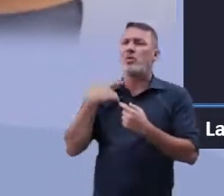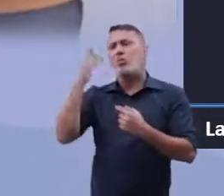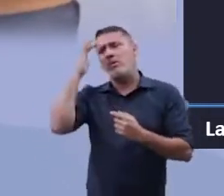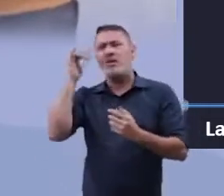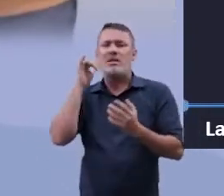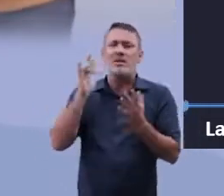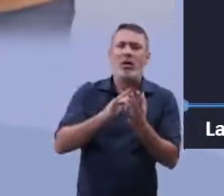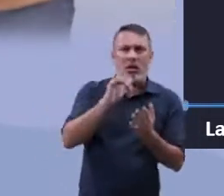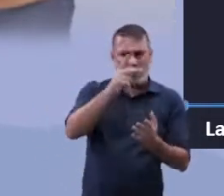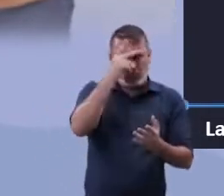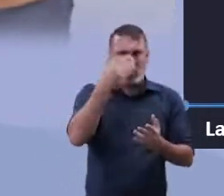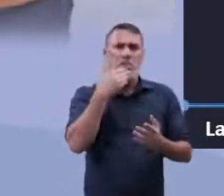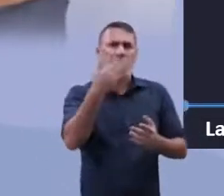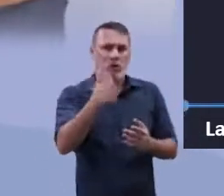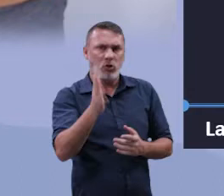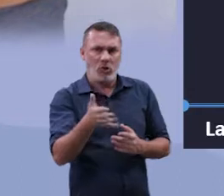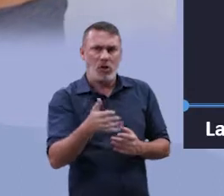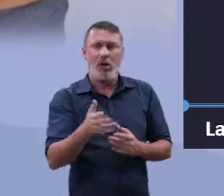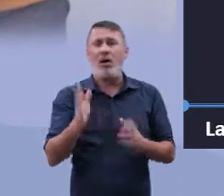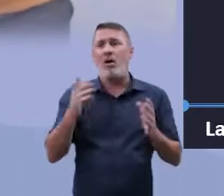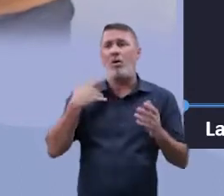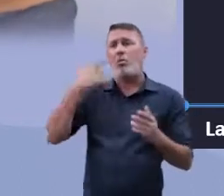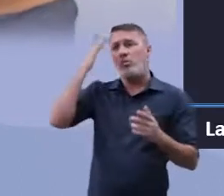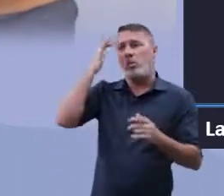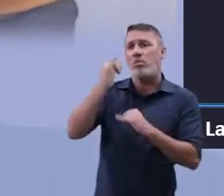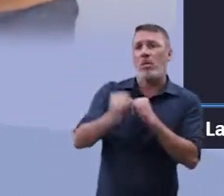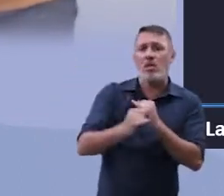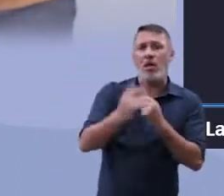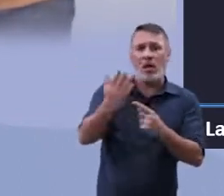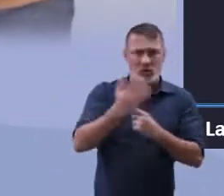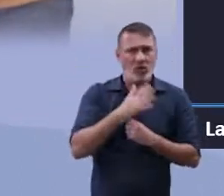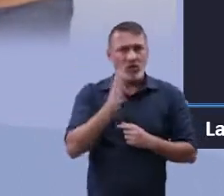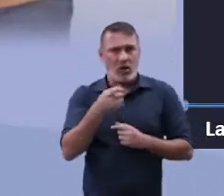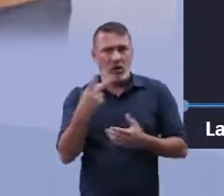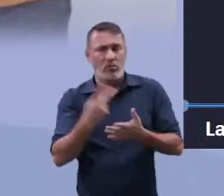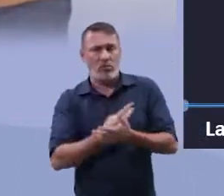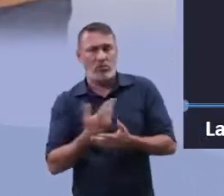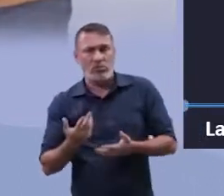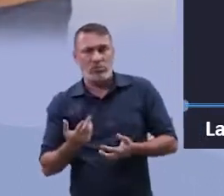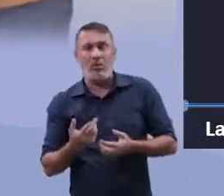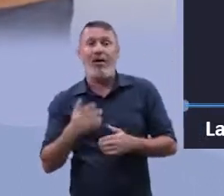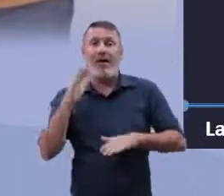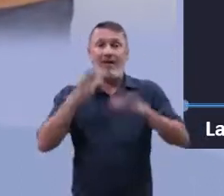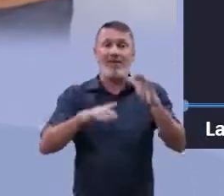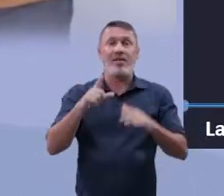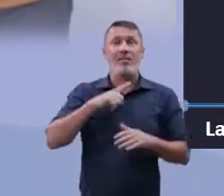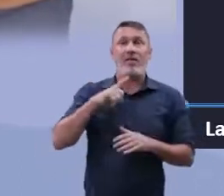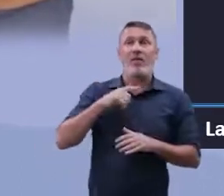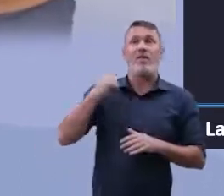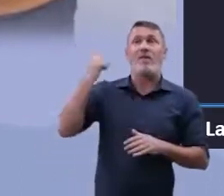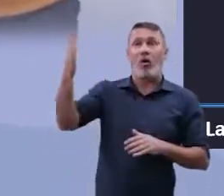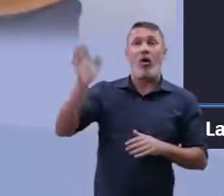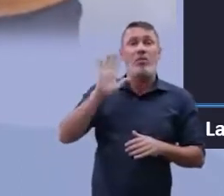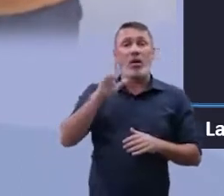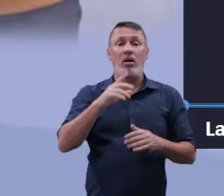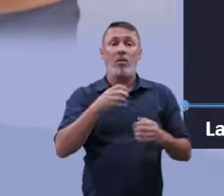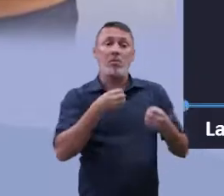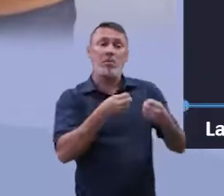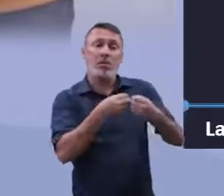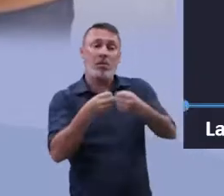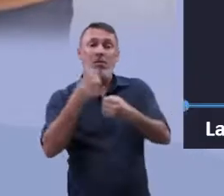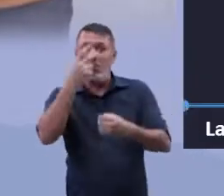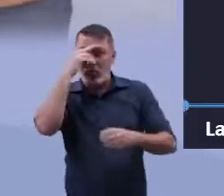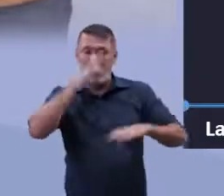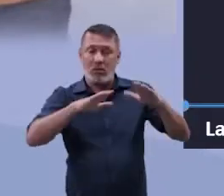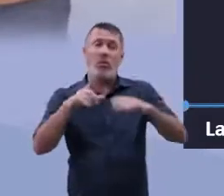não sei mexer no celular, olha, eu não tenho internet, você consegue fazer isso para mim?" Então, às vezes a gente está buscando lá fora, mas próximo